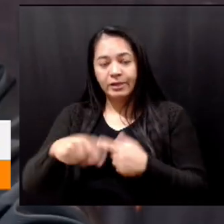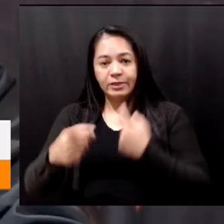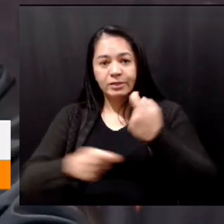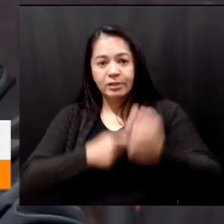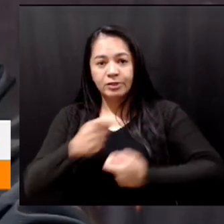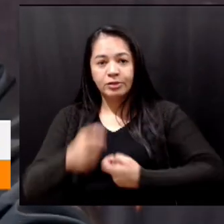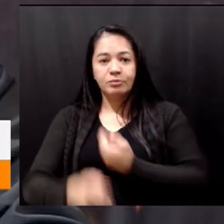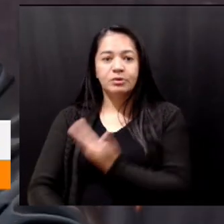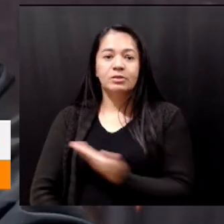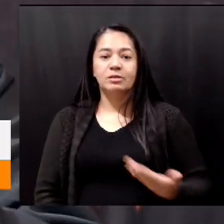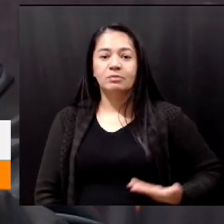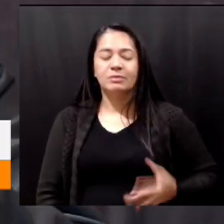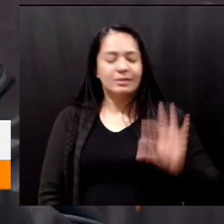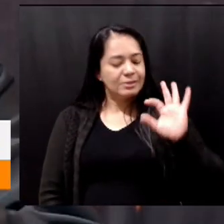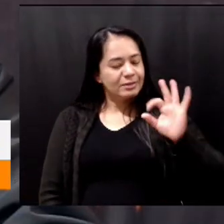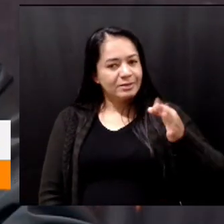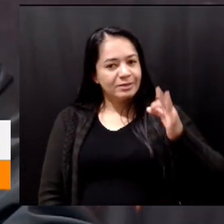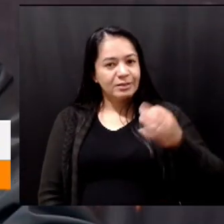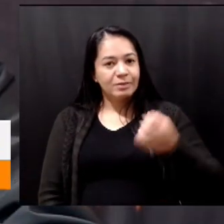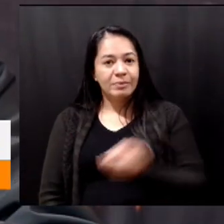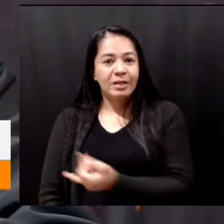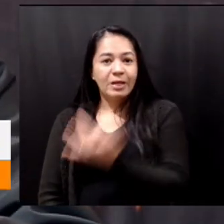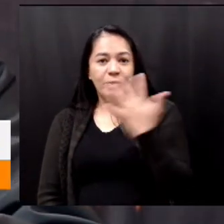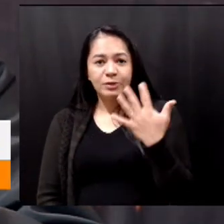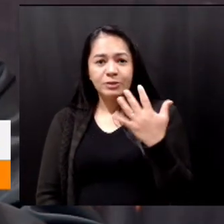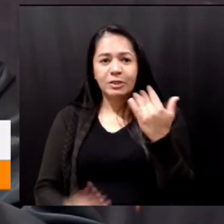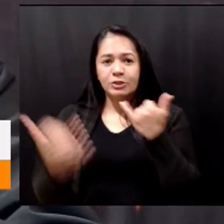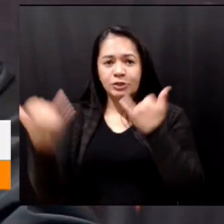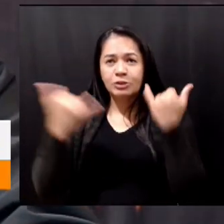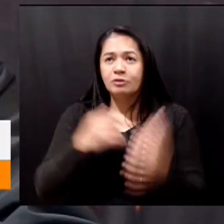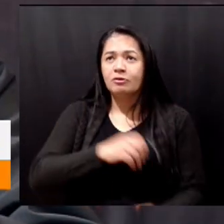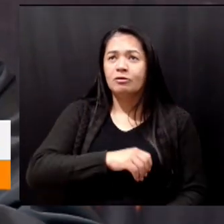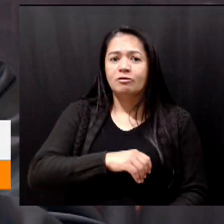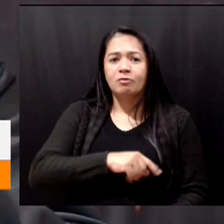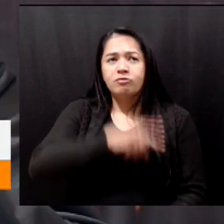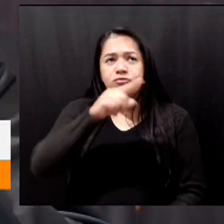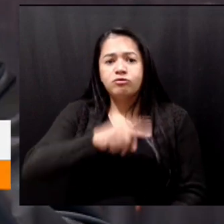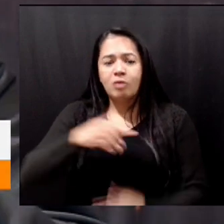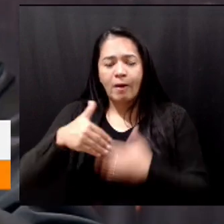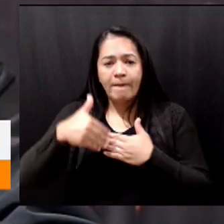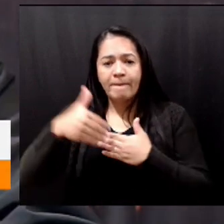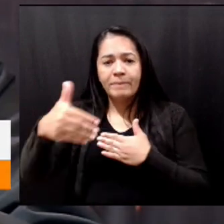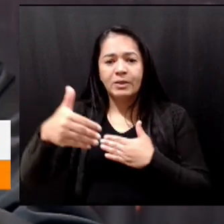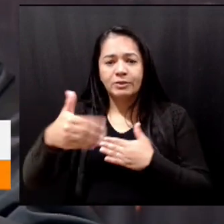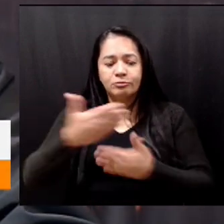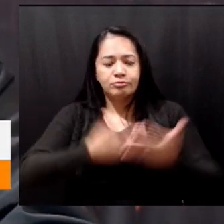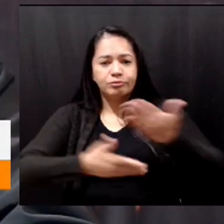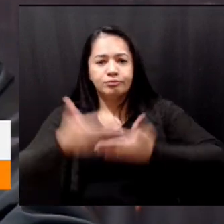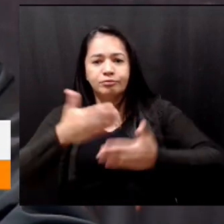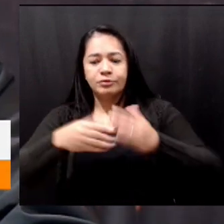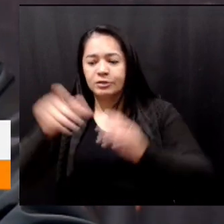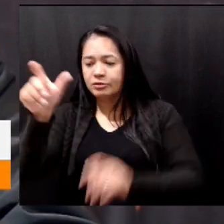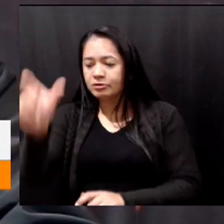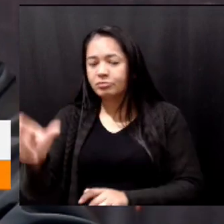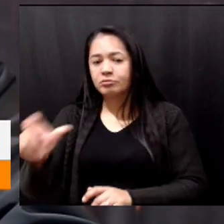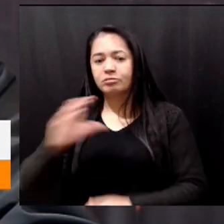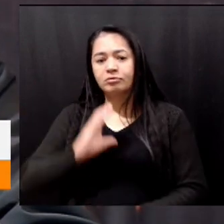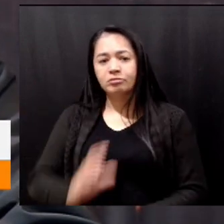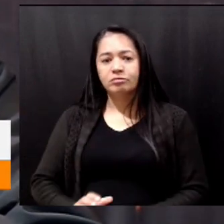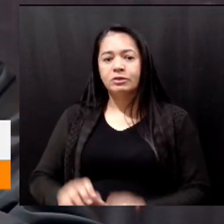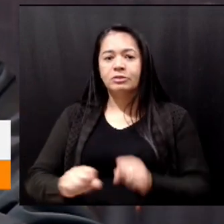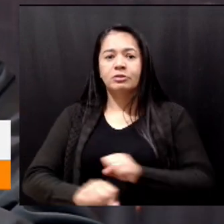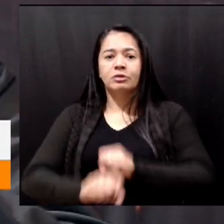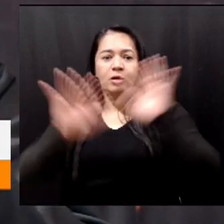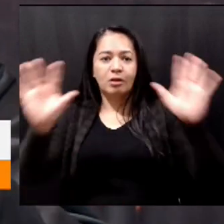pela quantidade de dados que são gerados a partir da interação com o cidadão, a partir de dados de transparência, etc., existe